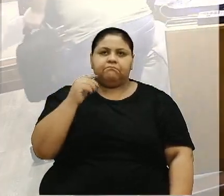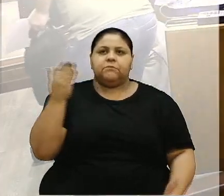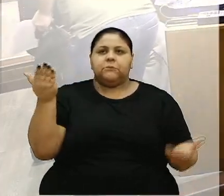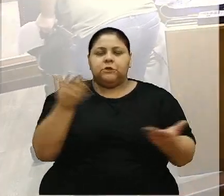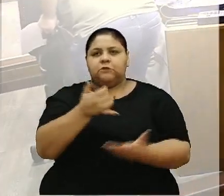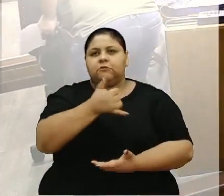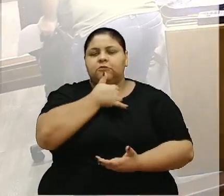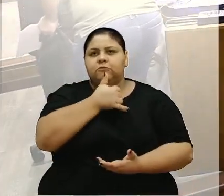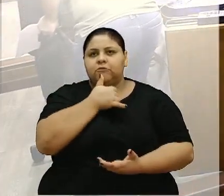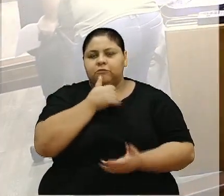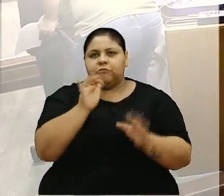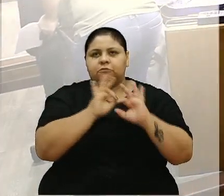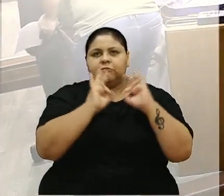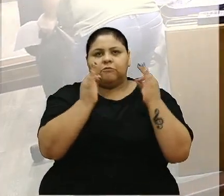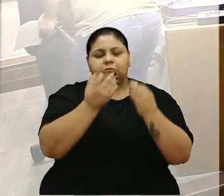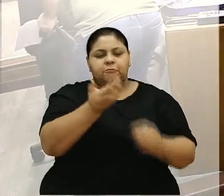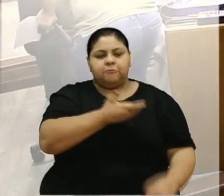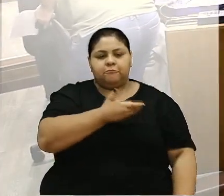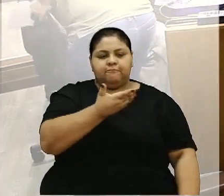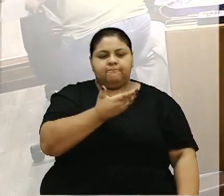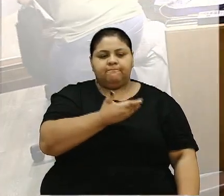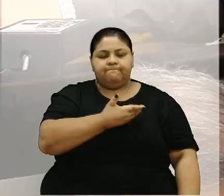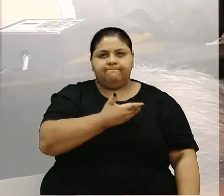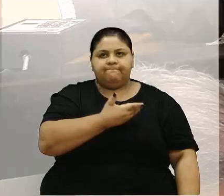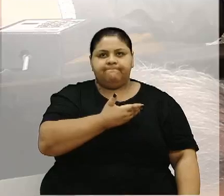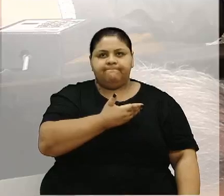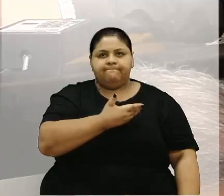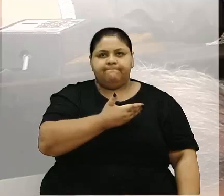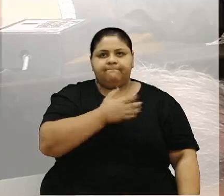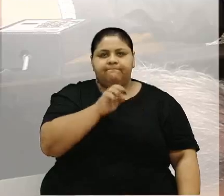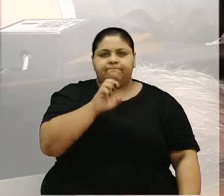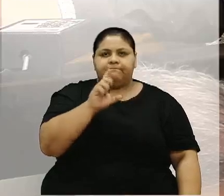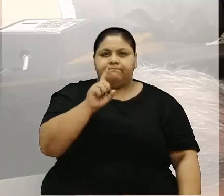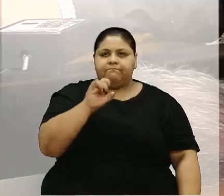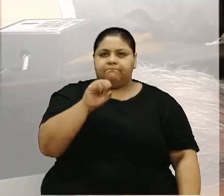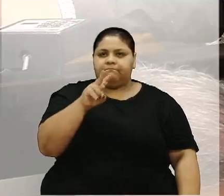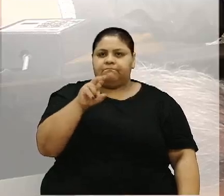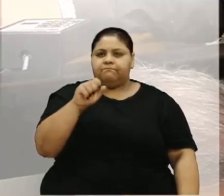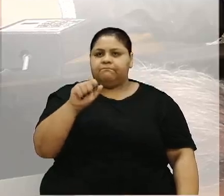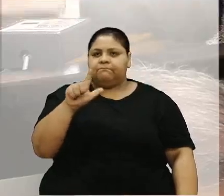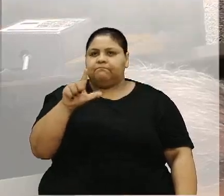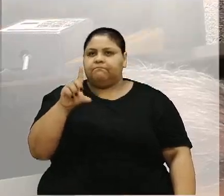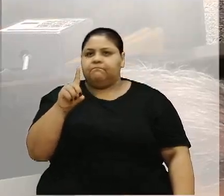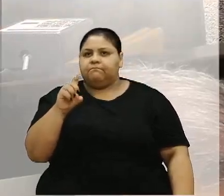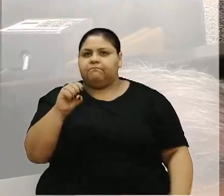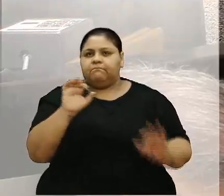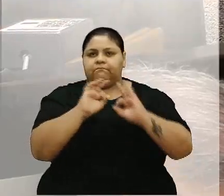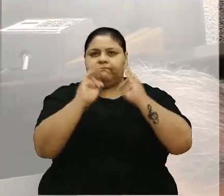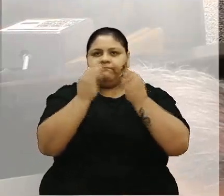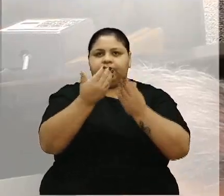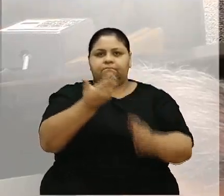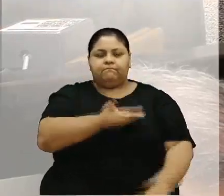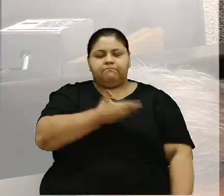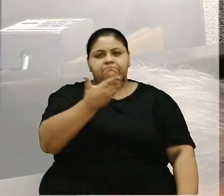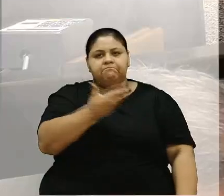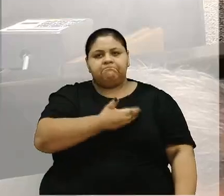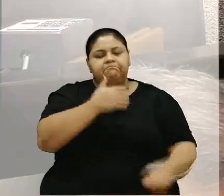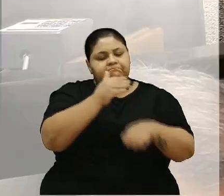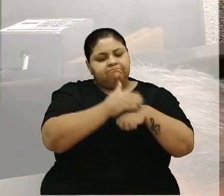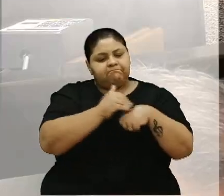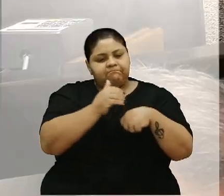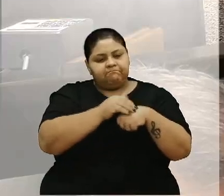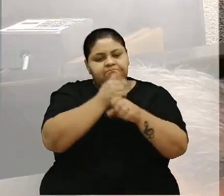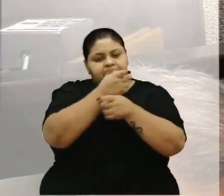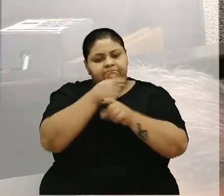aos familiares do nosso amigo falecido Edivaldo Luiz Ferreira, aos familiares e amigos e entes queridos deste maestro,